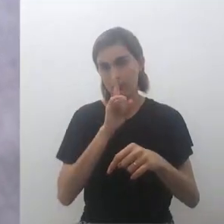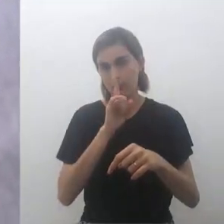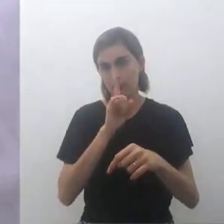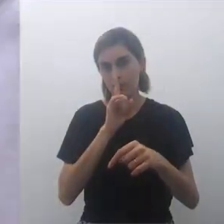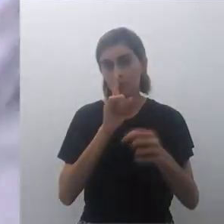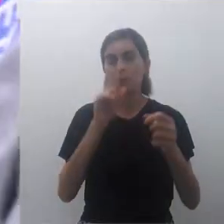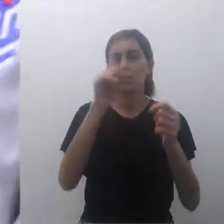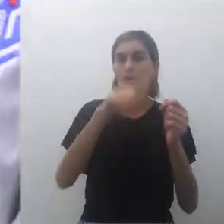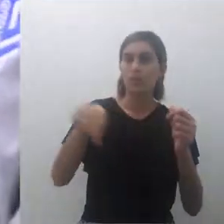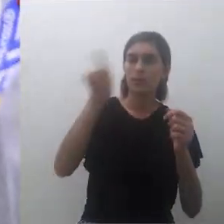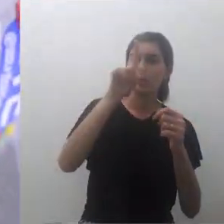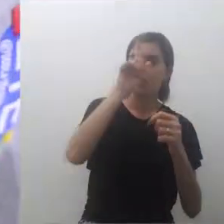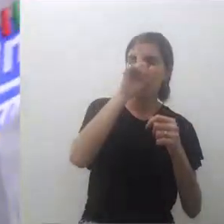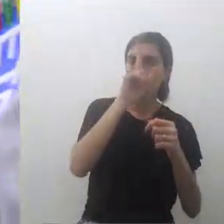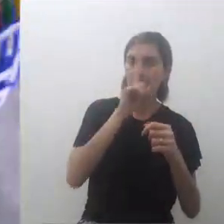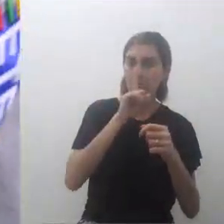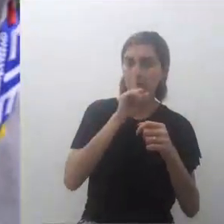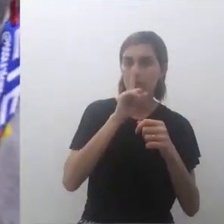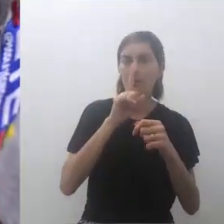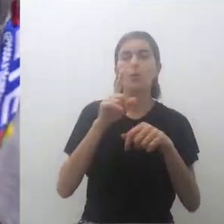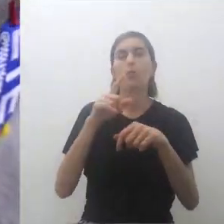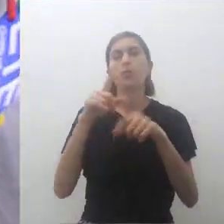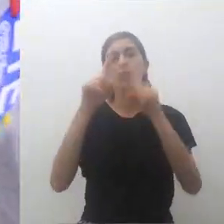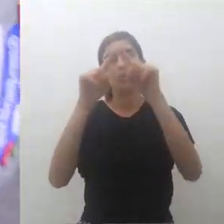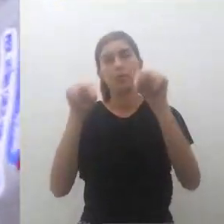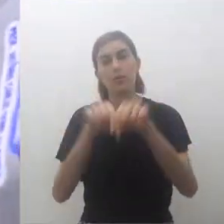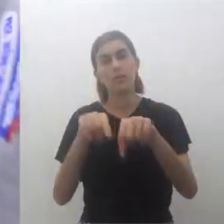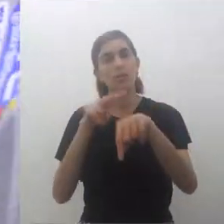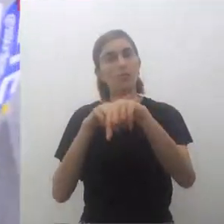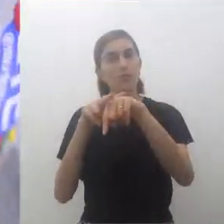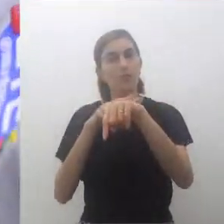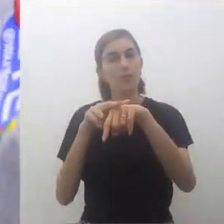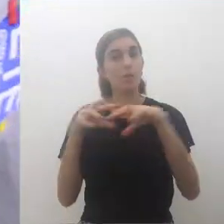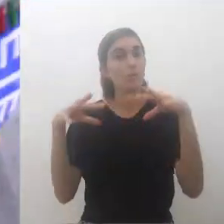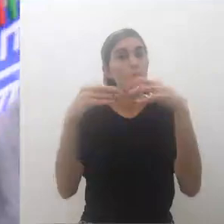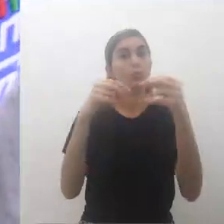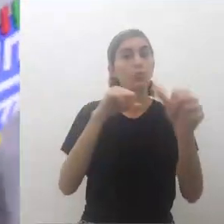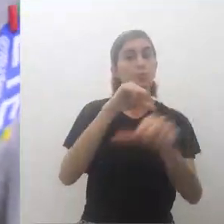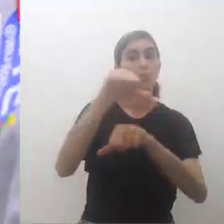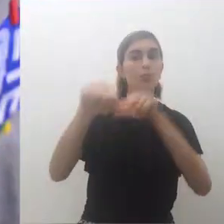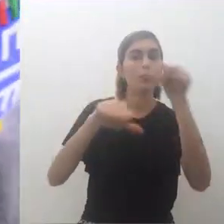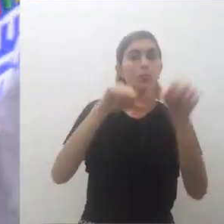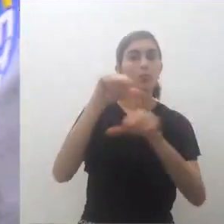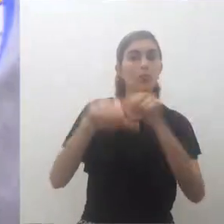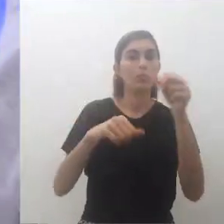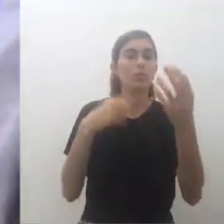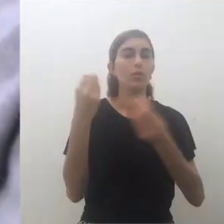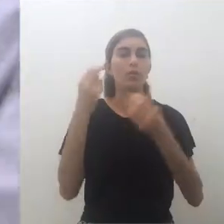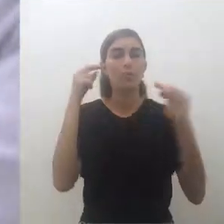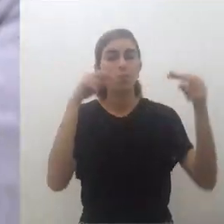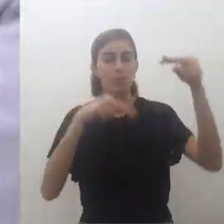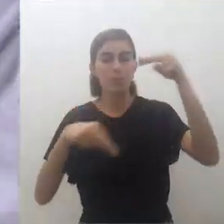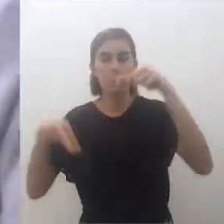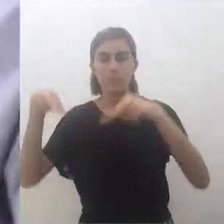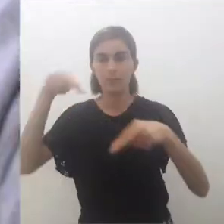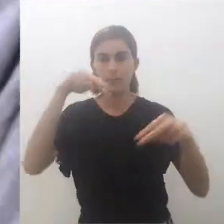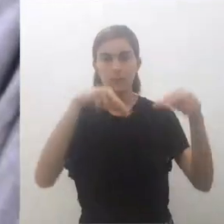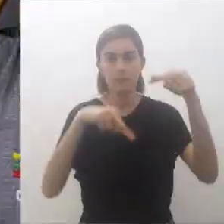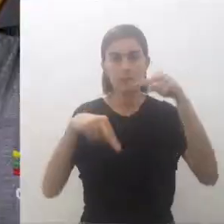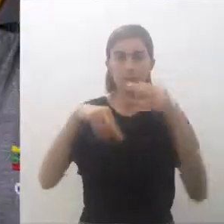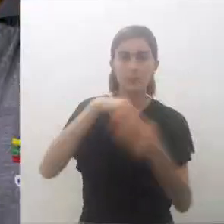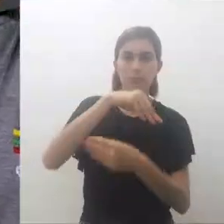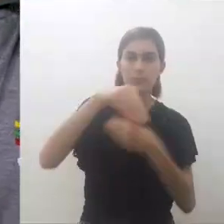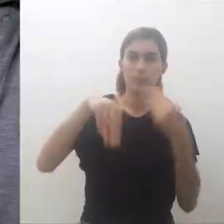o círculo amarelo e os triângulos verdes entre si. Tudo isso muda a forma como eu observo a